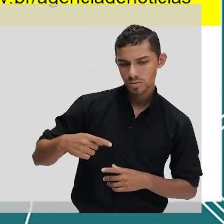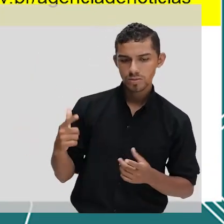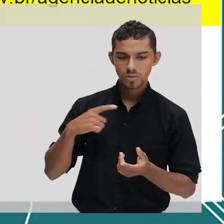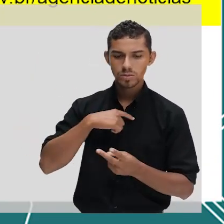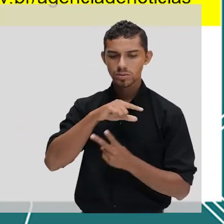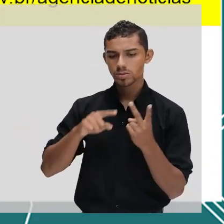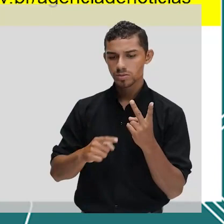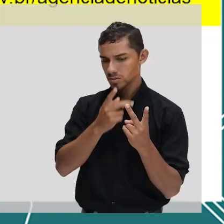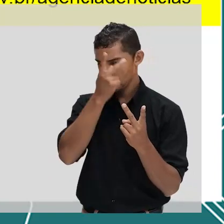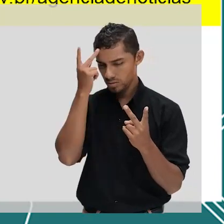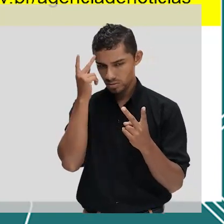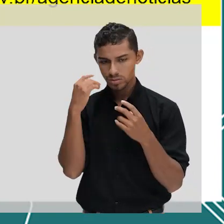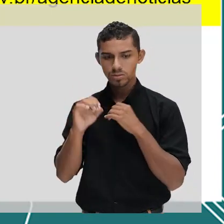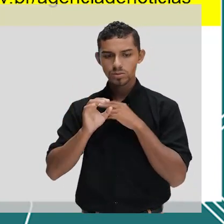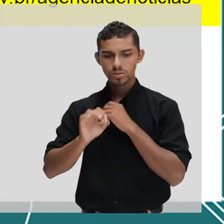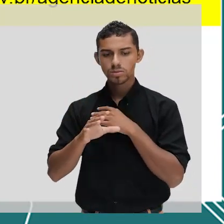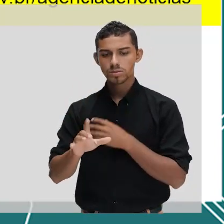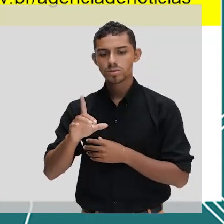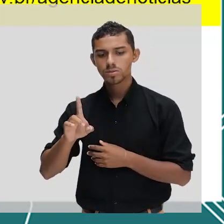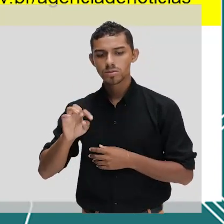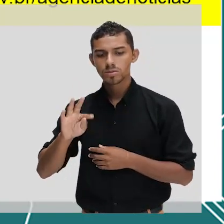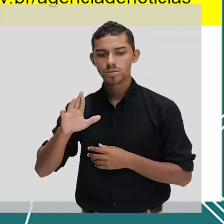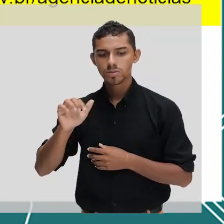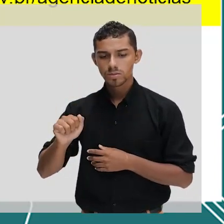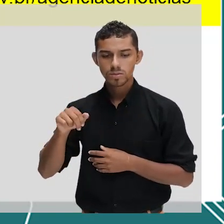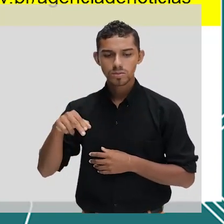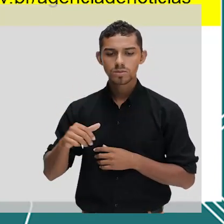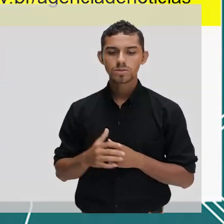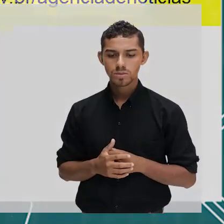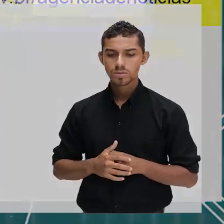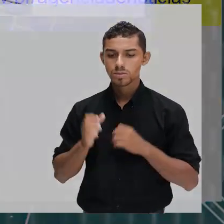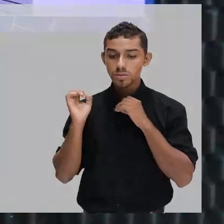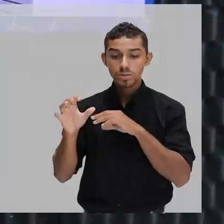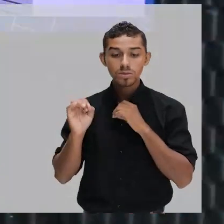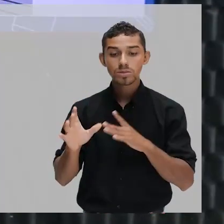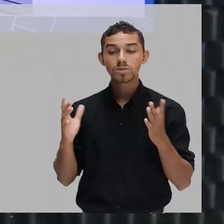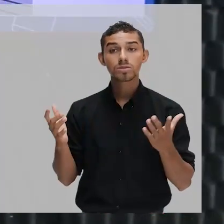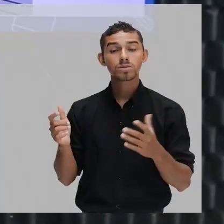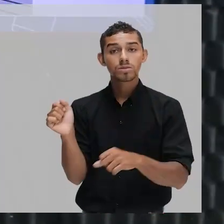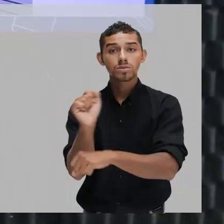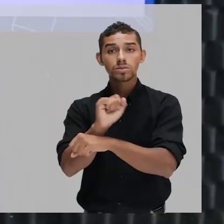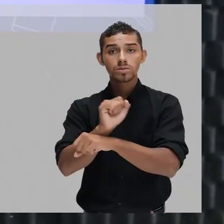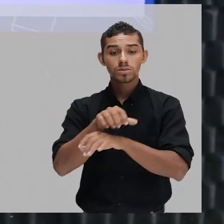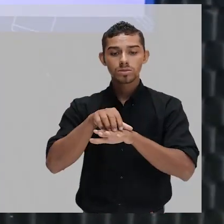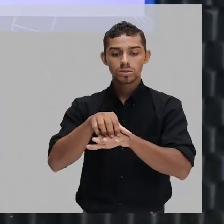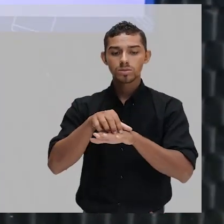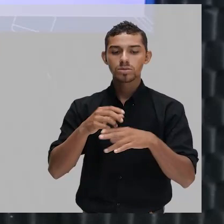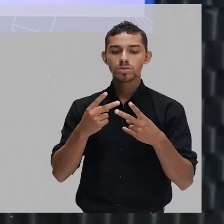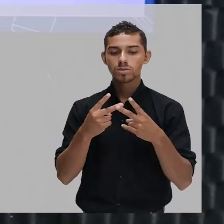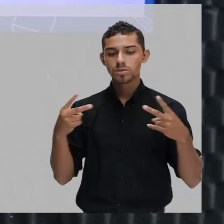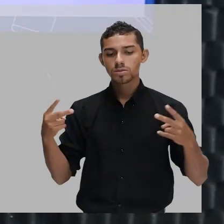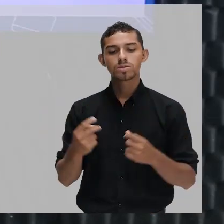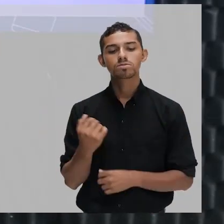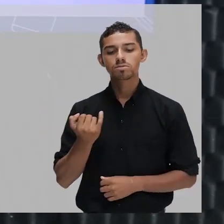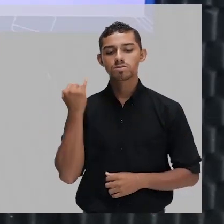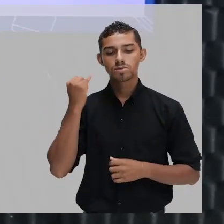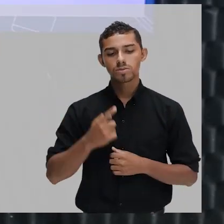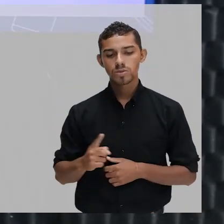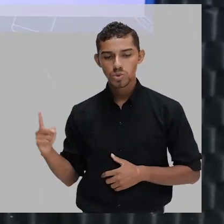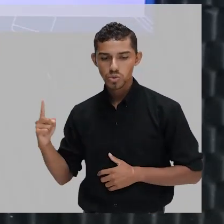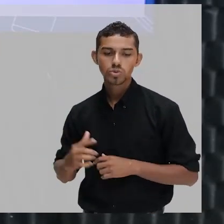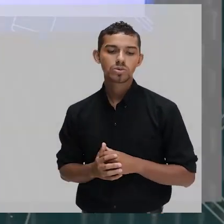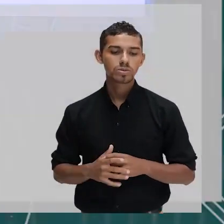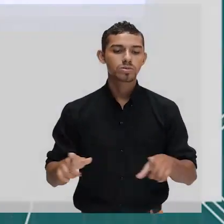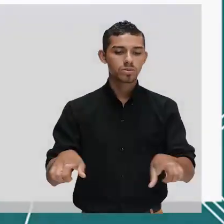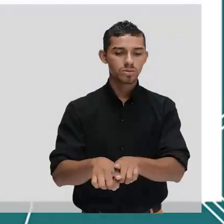dois educadores do Detran, com bonecos da companhia Beto Bittencourt, fazendo educação para o trânsito. Olha o link que é interessante. O grupo